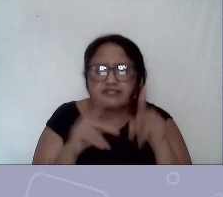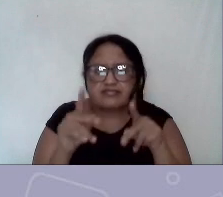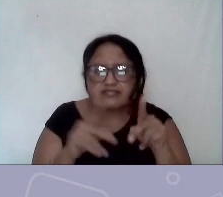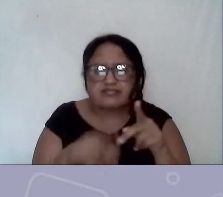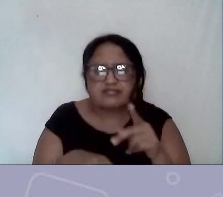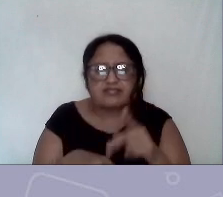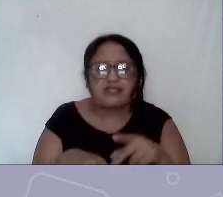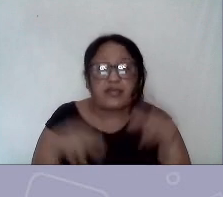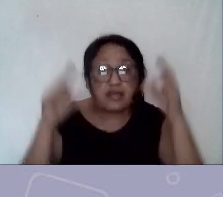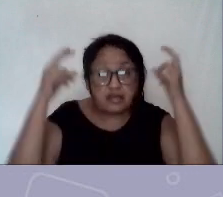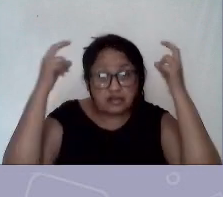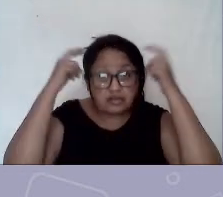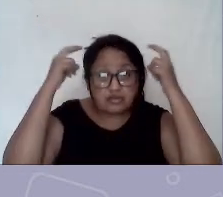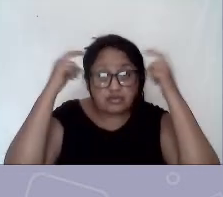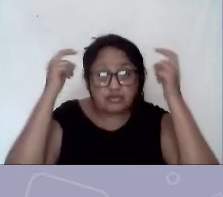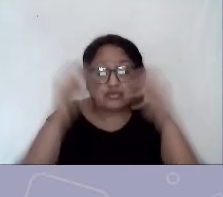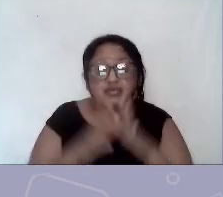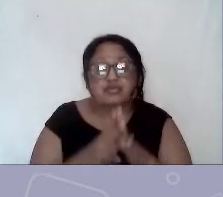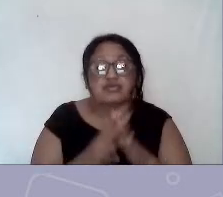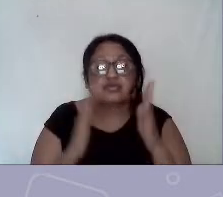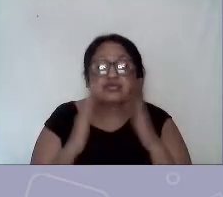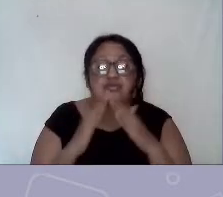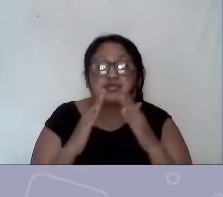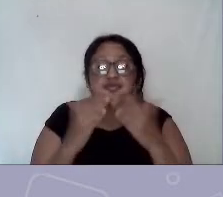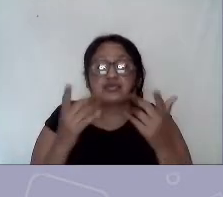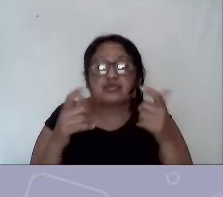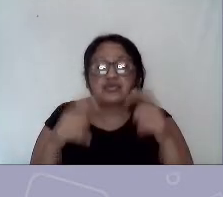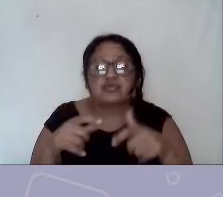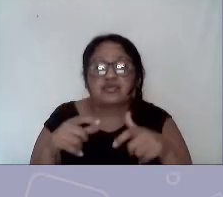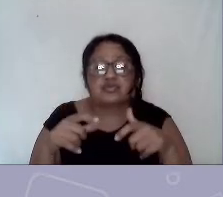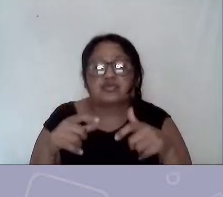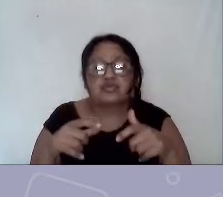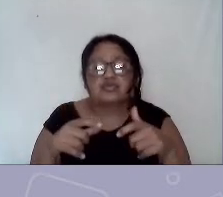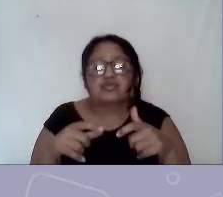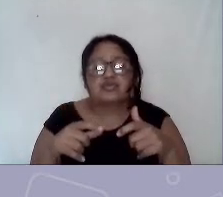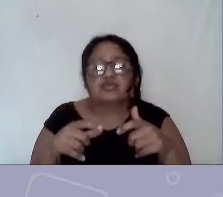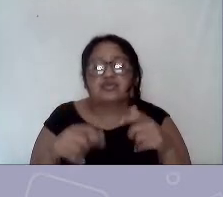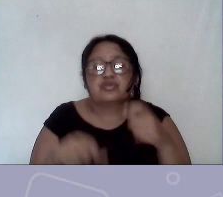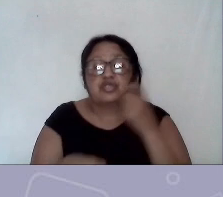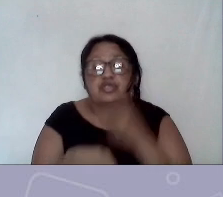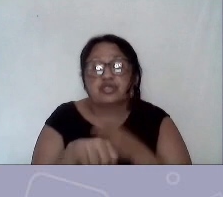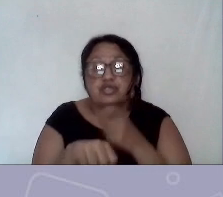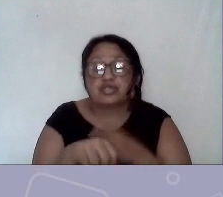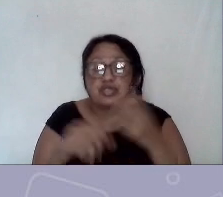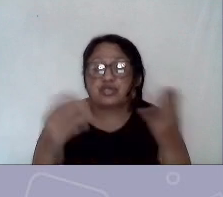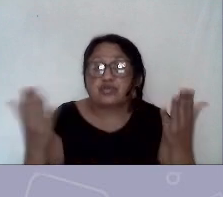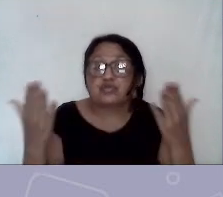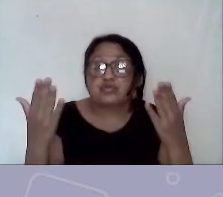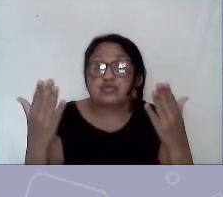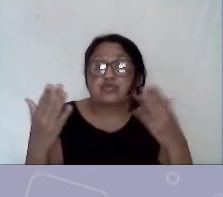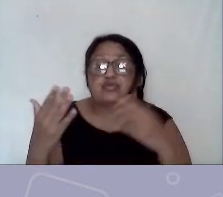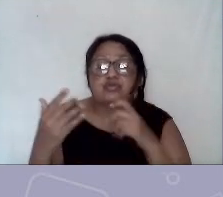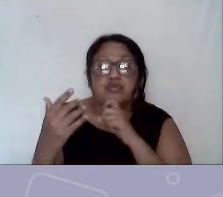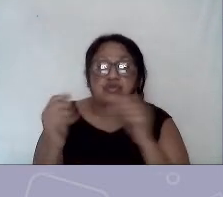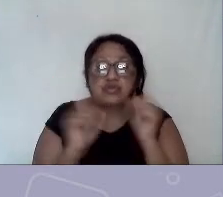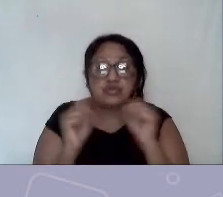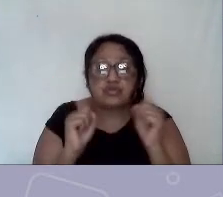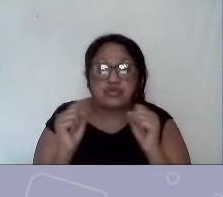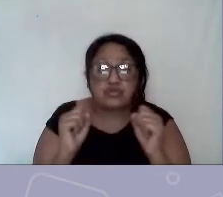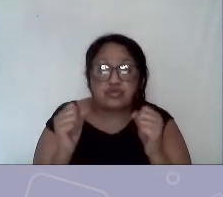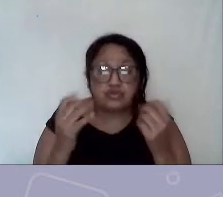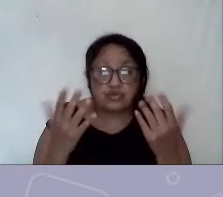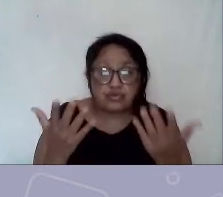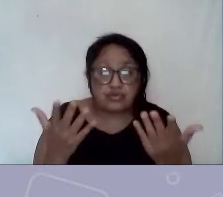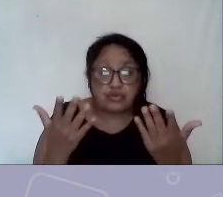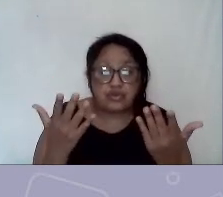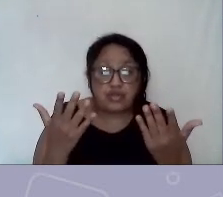taxa a razão em que a perda de calorias por trocas de calor com o ambiente é proporcional à área do